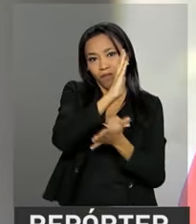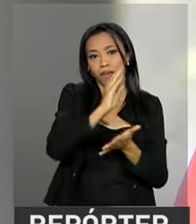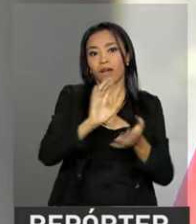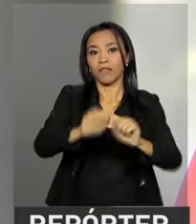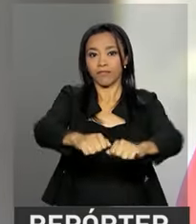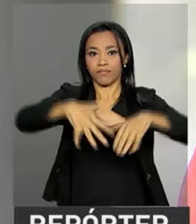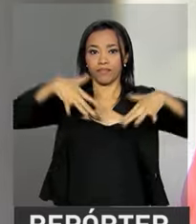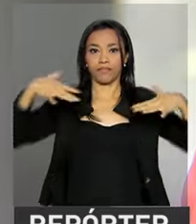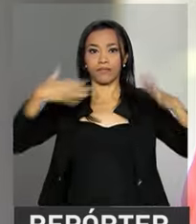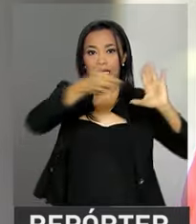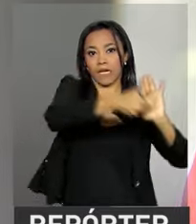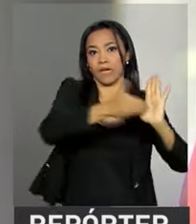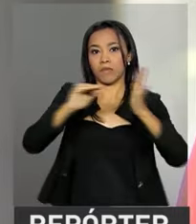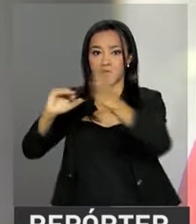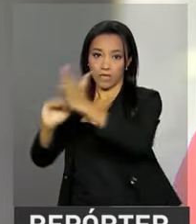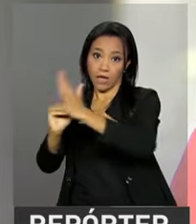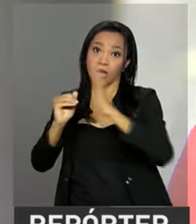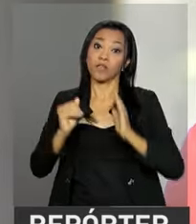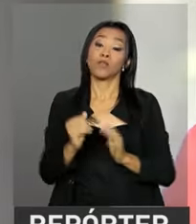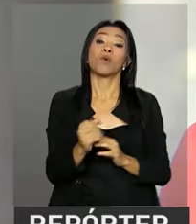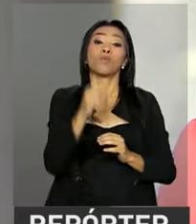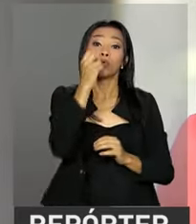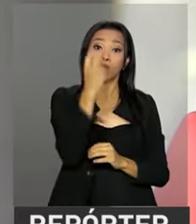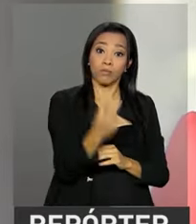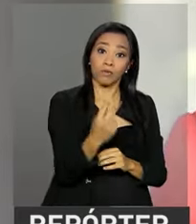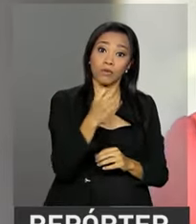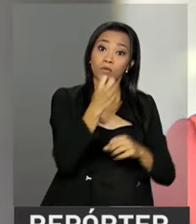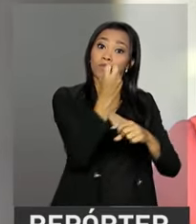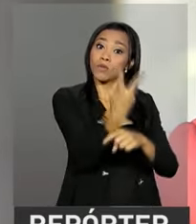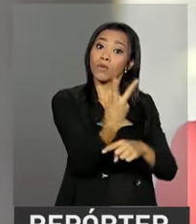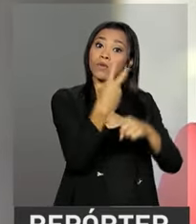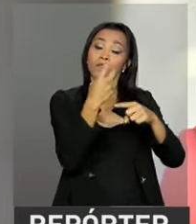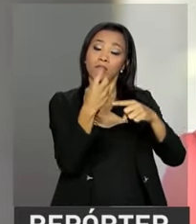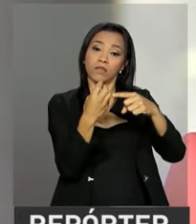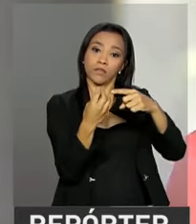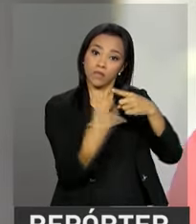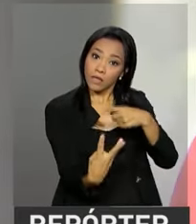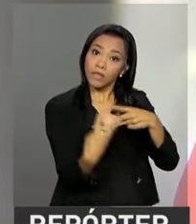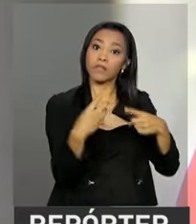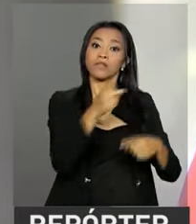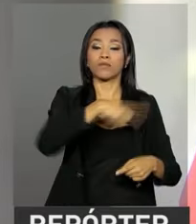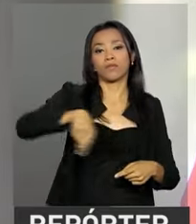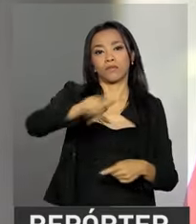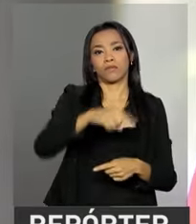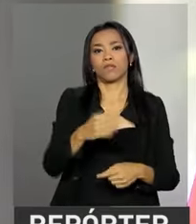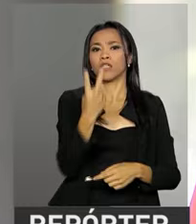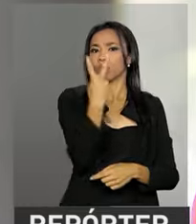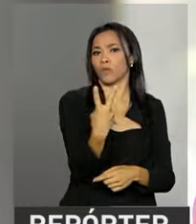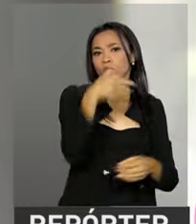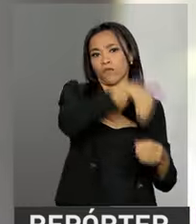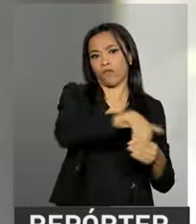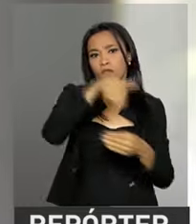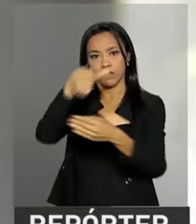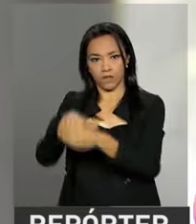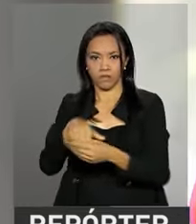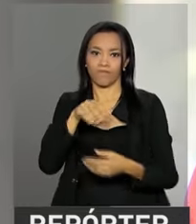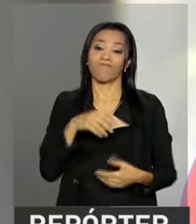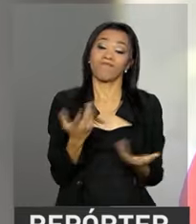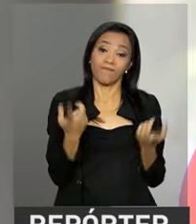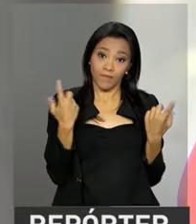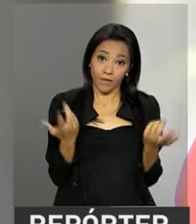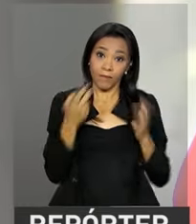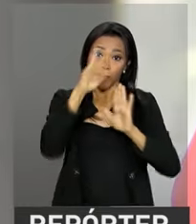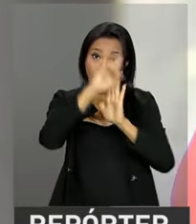da câmara e do senado por dois terços dos parlamentares em dois turnos a apresentação do relatório